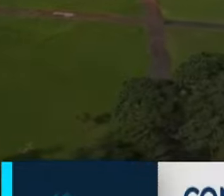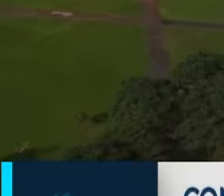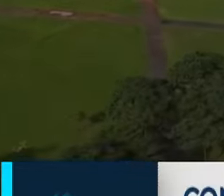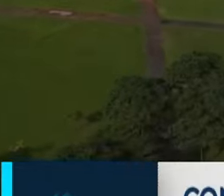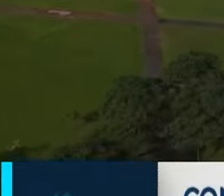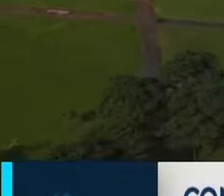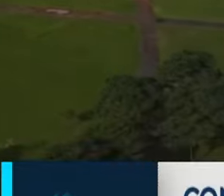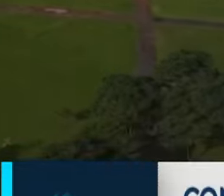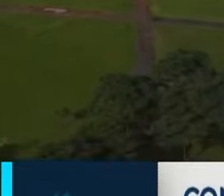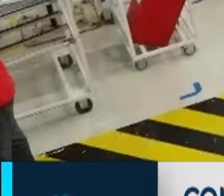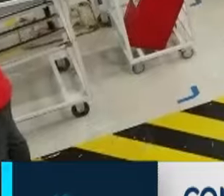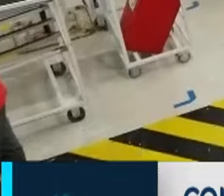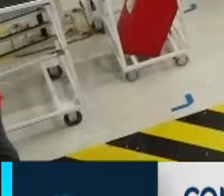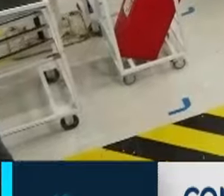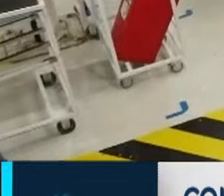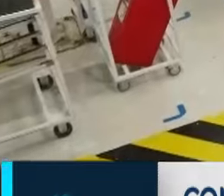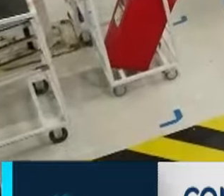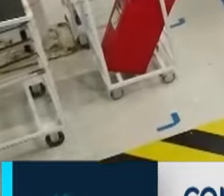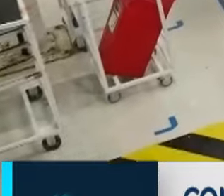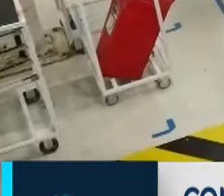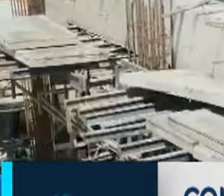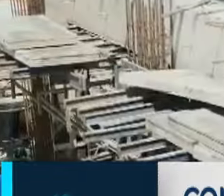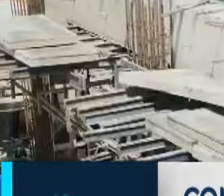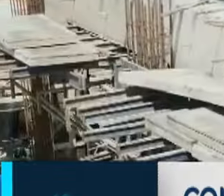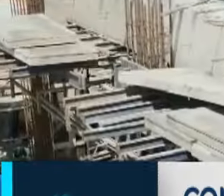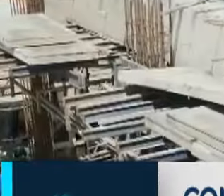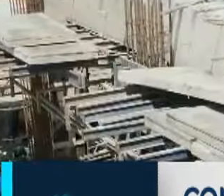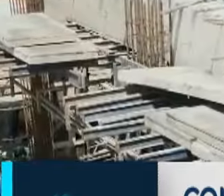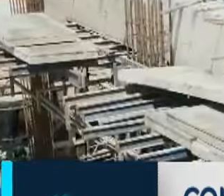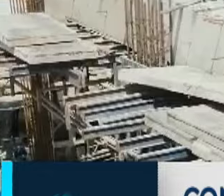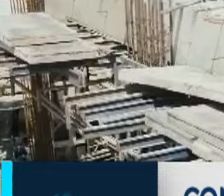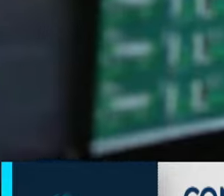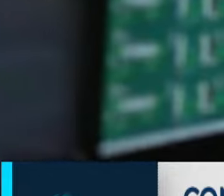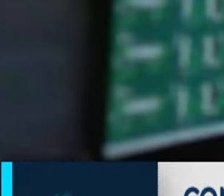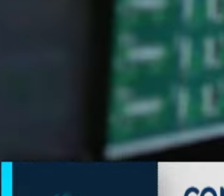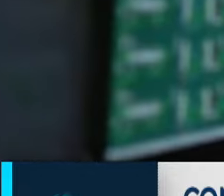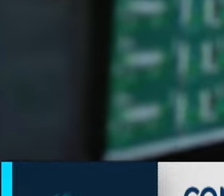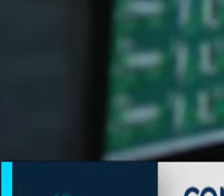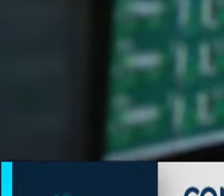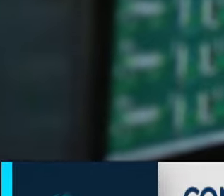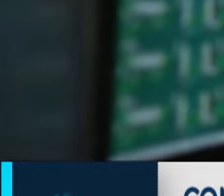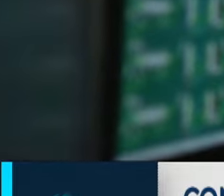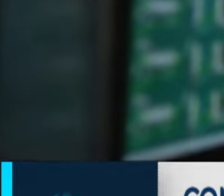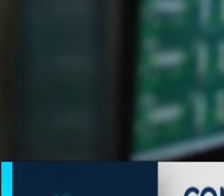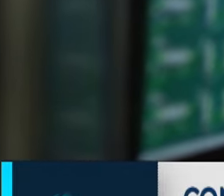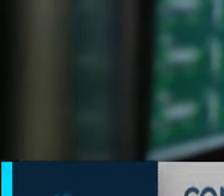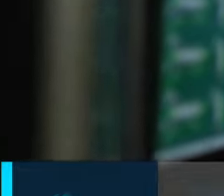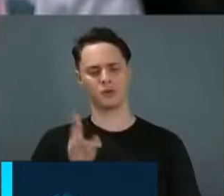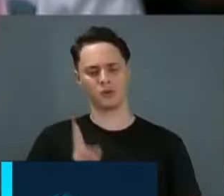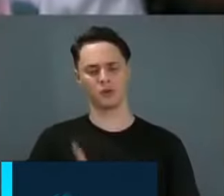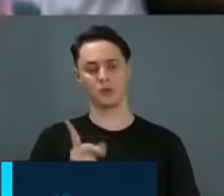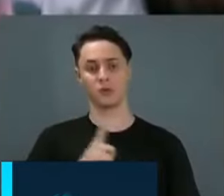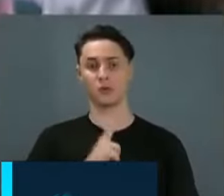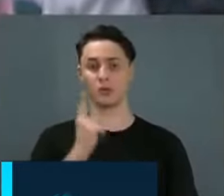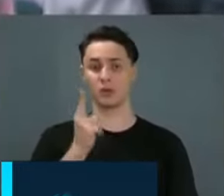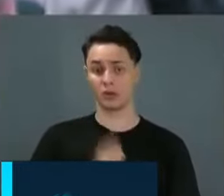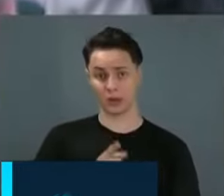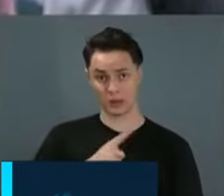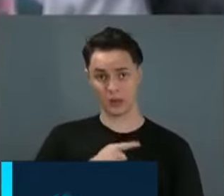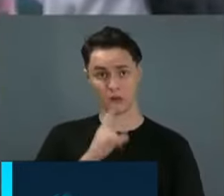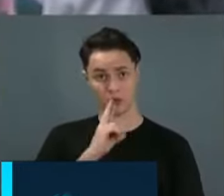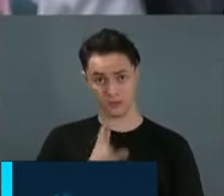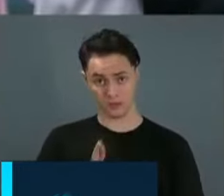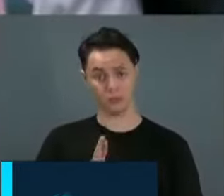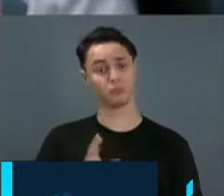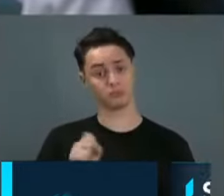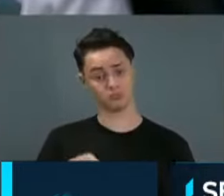em 2 meses. Caso contrário, os setores afetados podem voltar a ser tributados. Tem uma resposta a ser